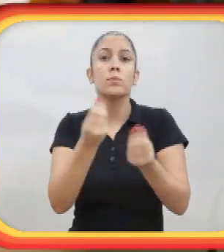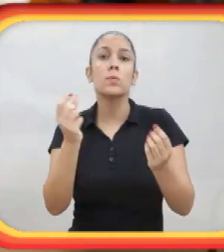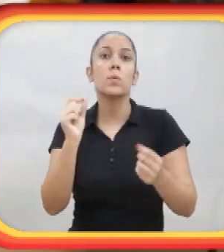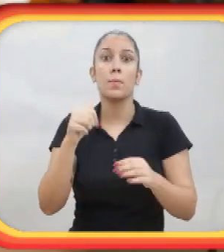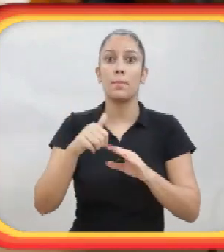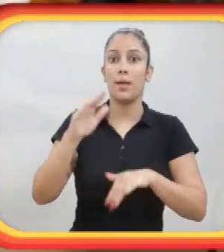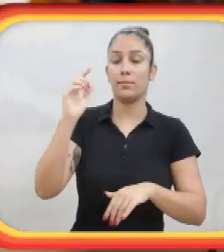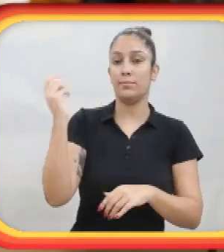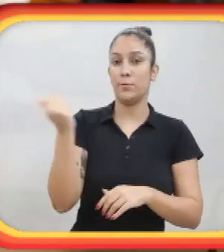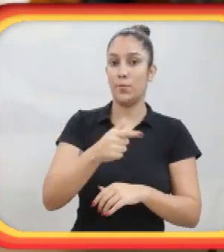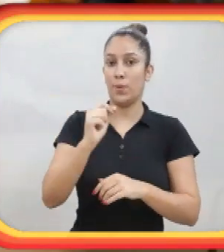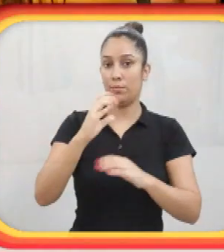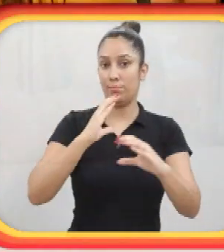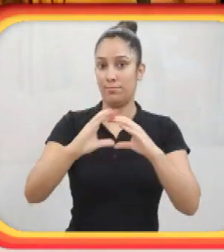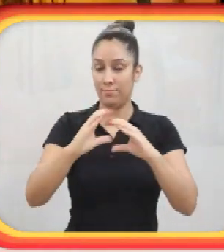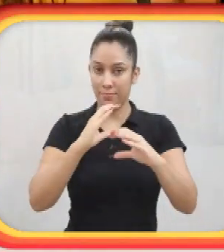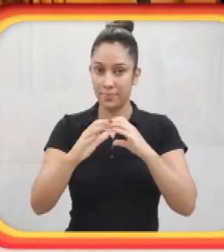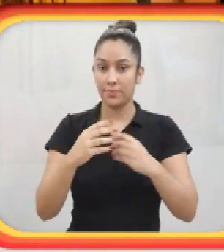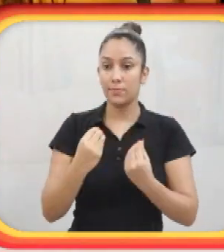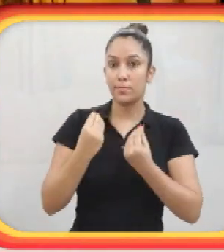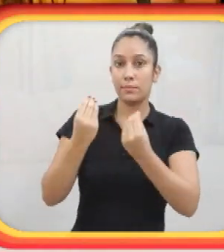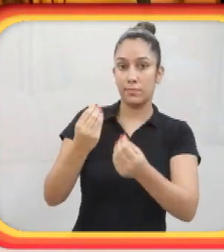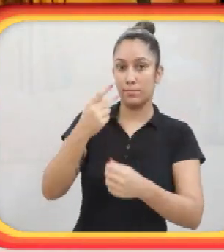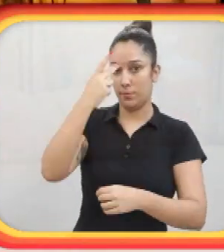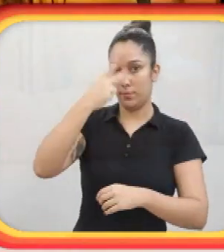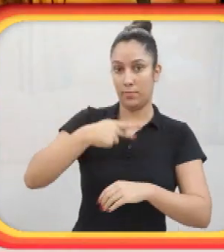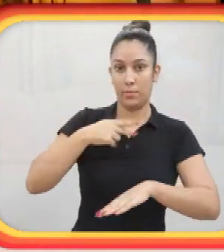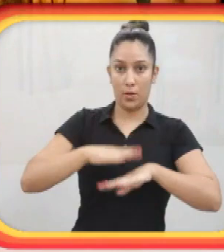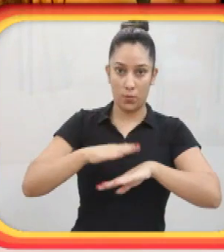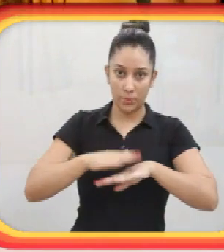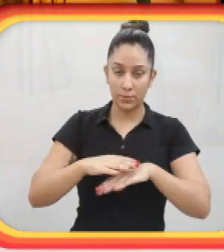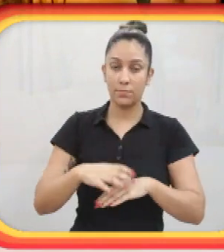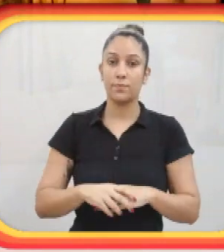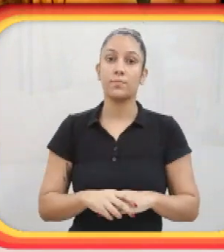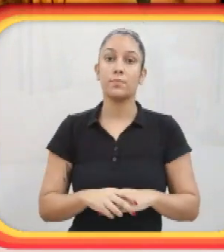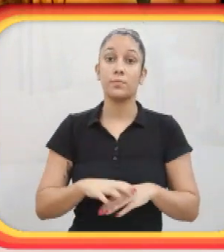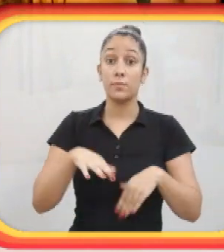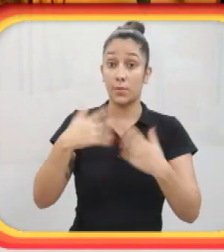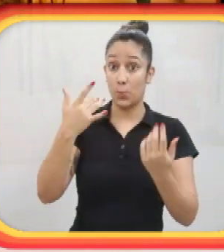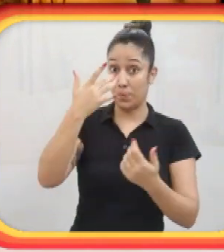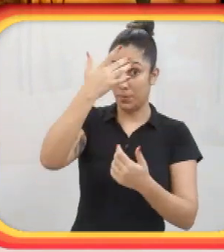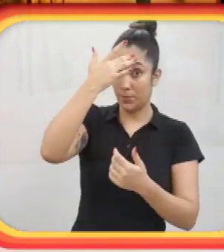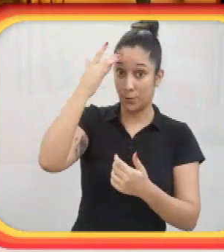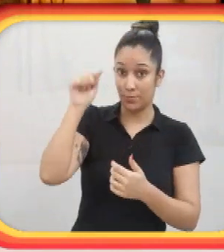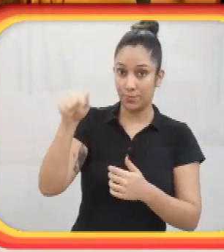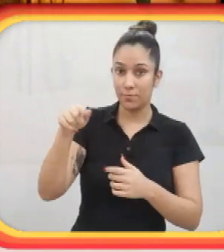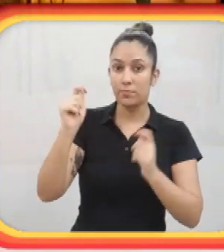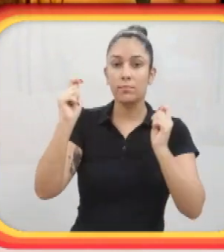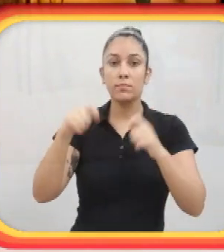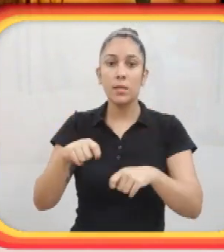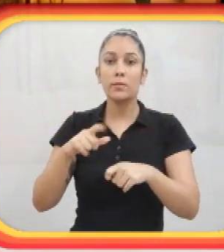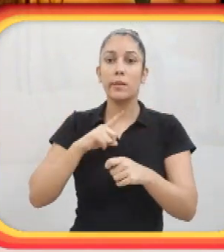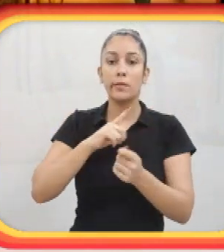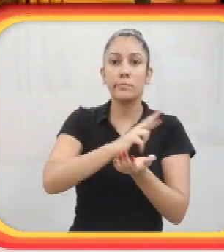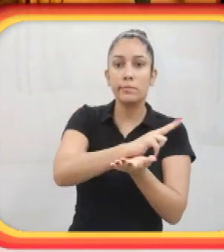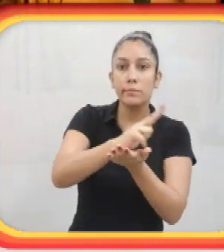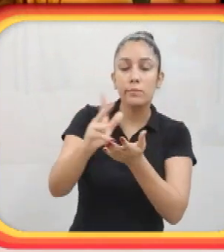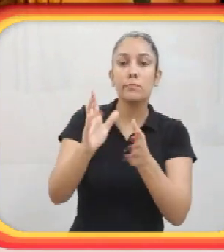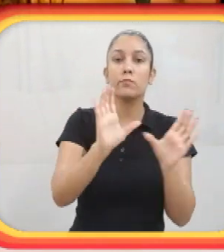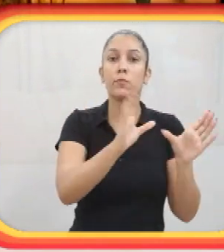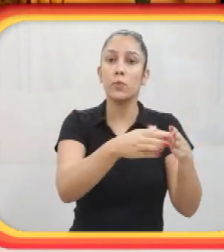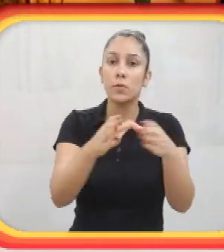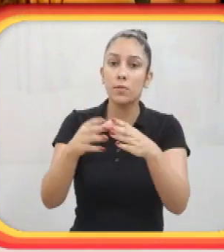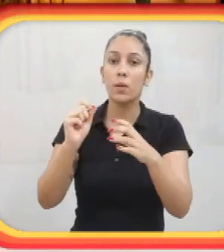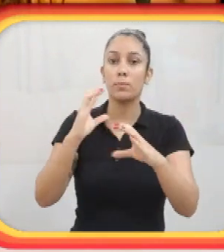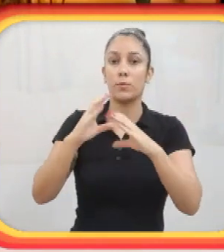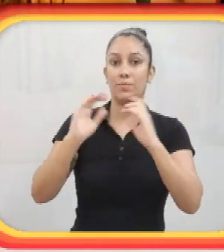ela gostaria de comer. E aí, no mestrado, né, eu comecei a ver que é muito mais que isso a comunicação